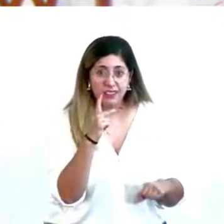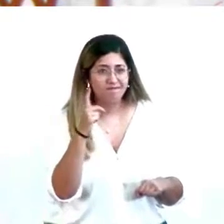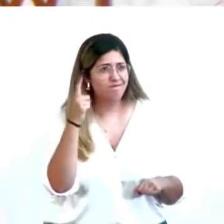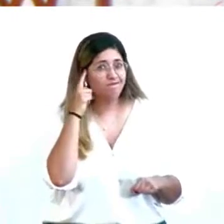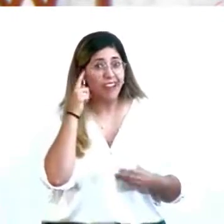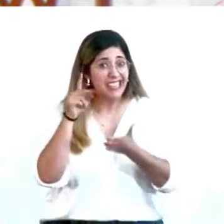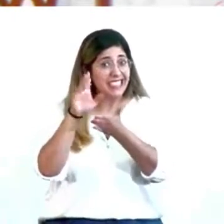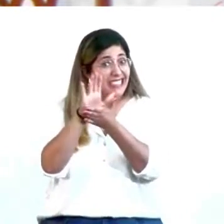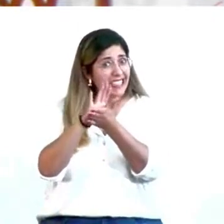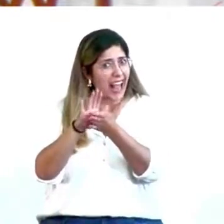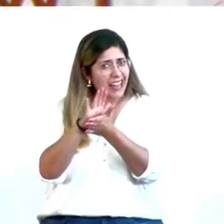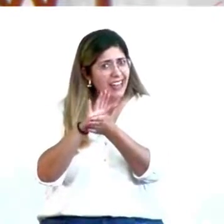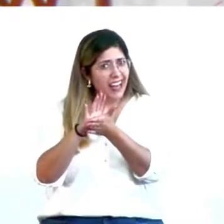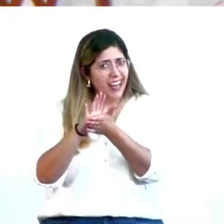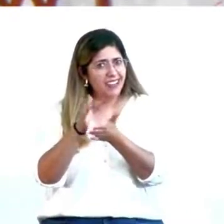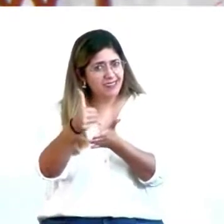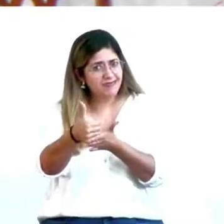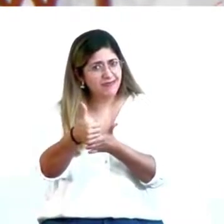Sequer na prática.